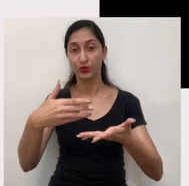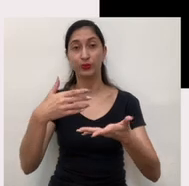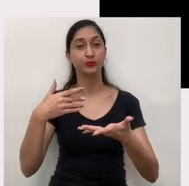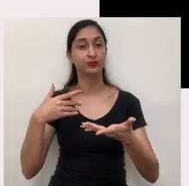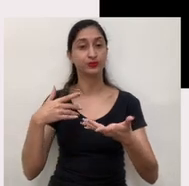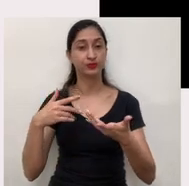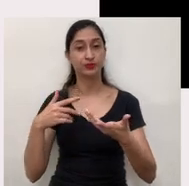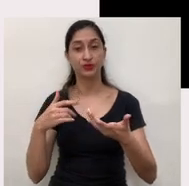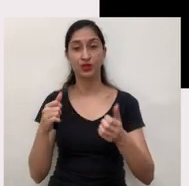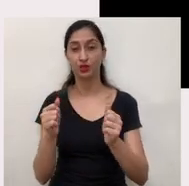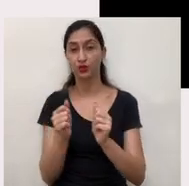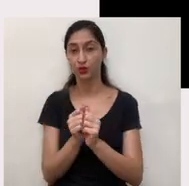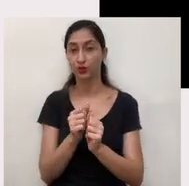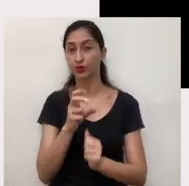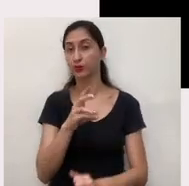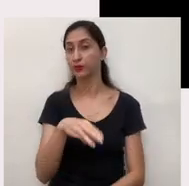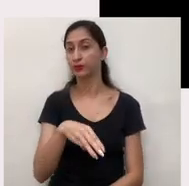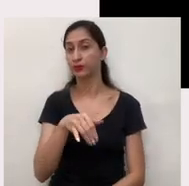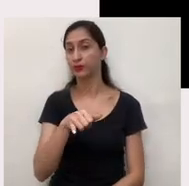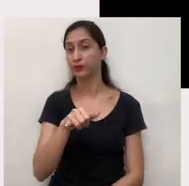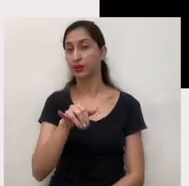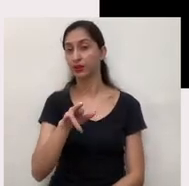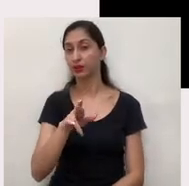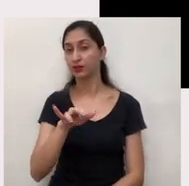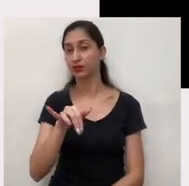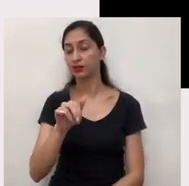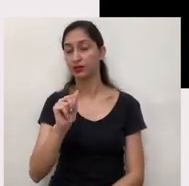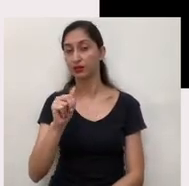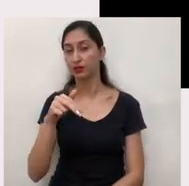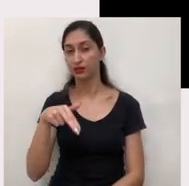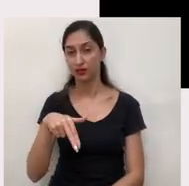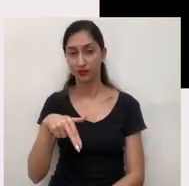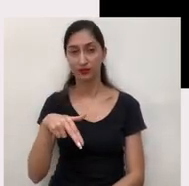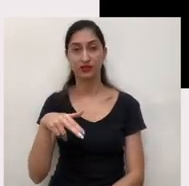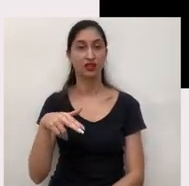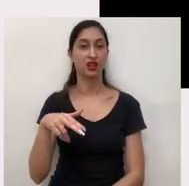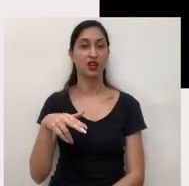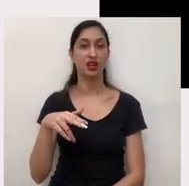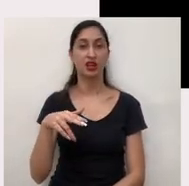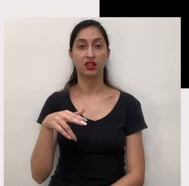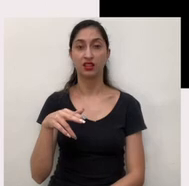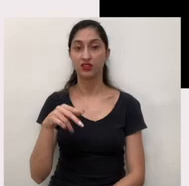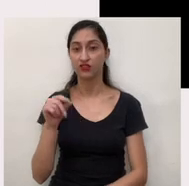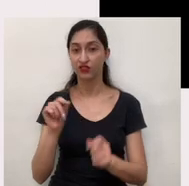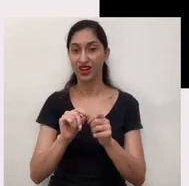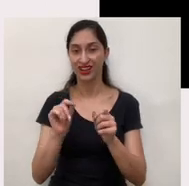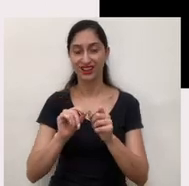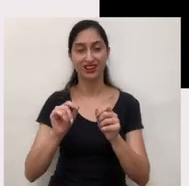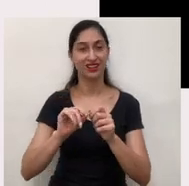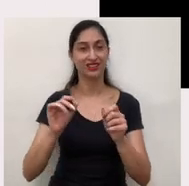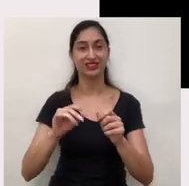com a Miriam Rolim, que é a artista que fez a animação das formas, mas essa